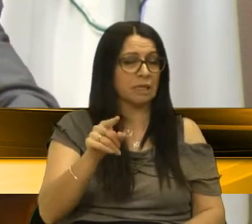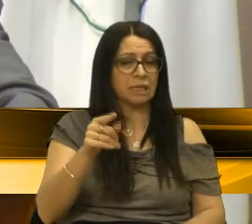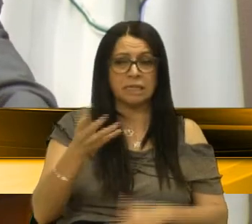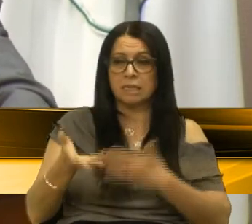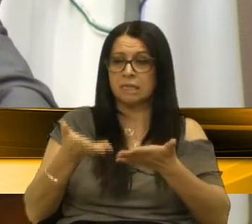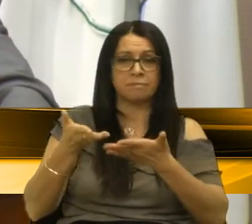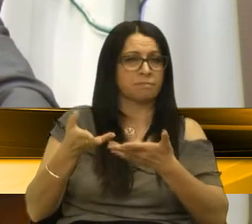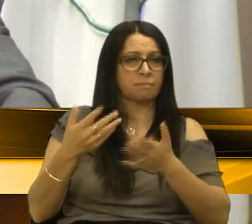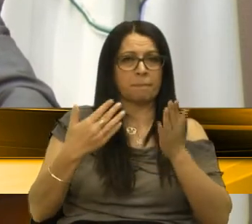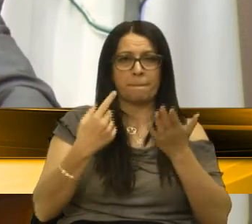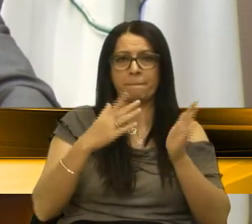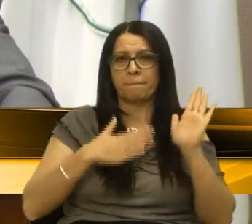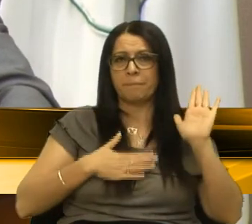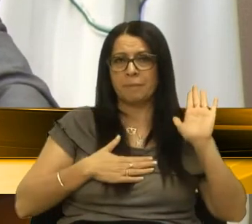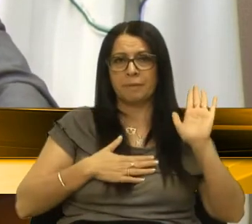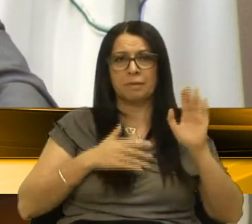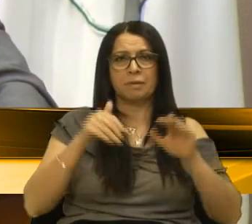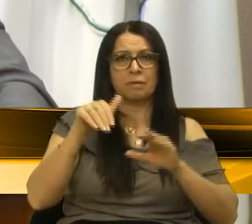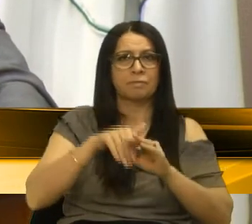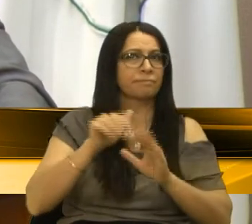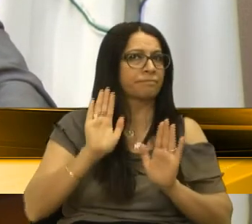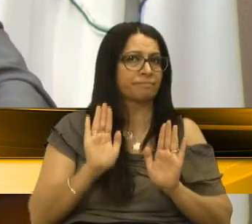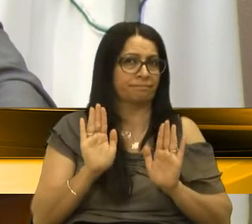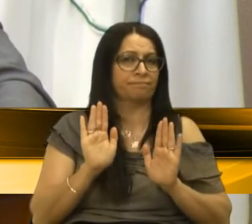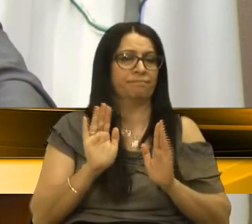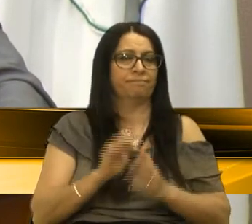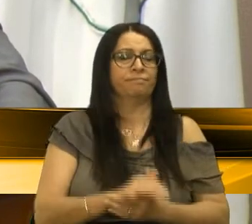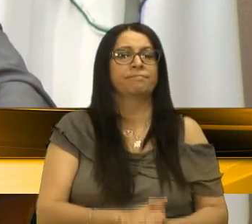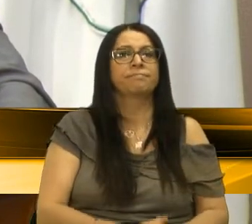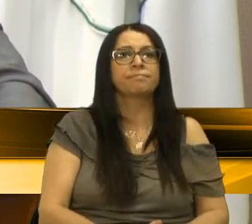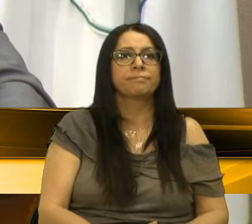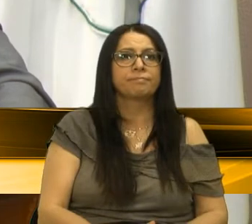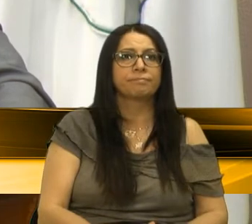foi prometido durante a campanha.